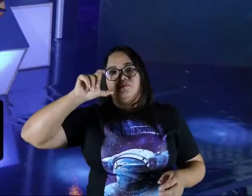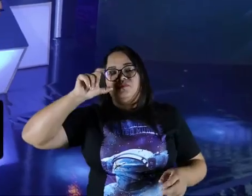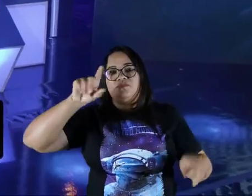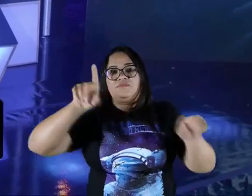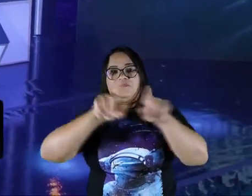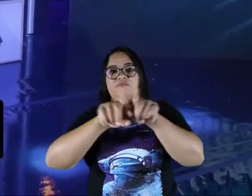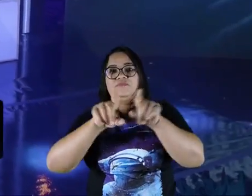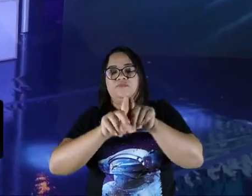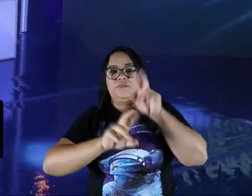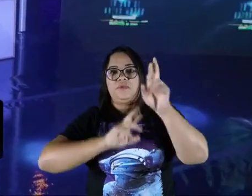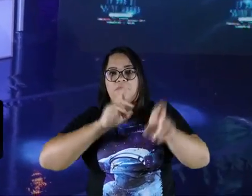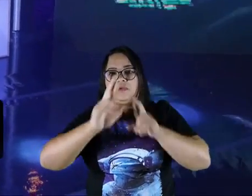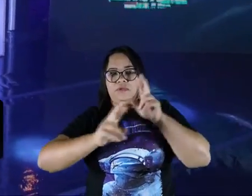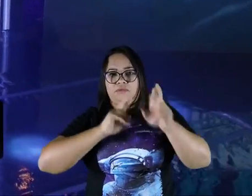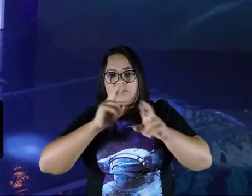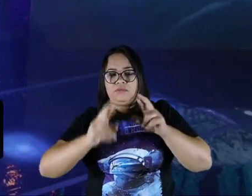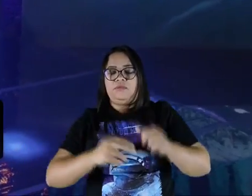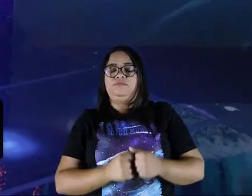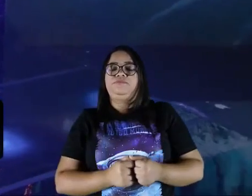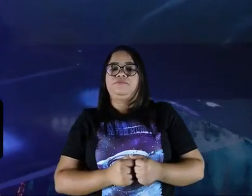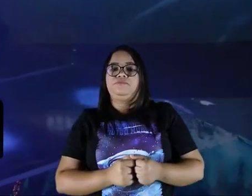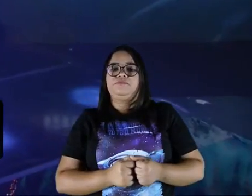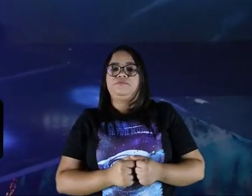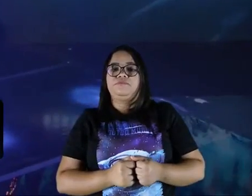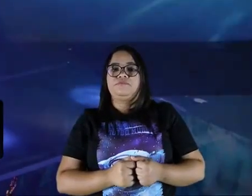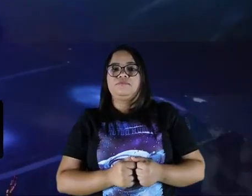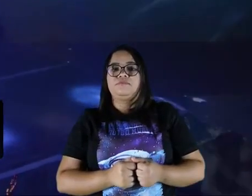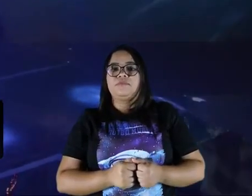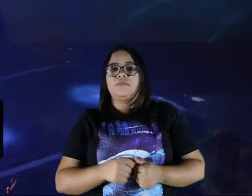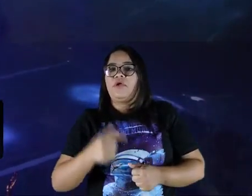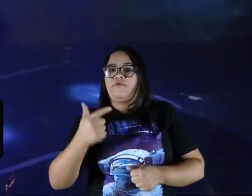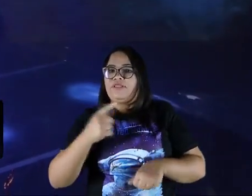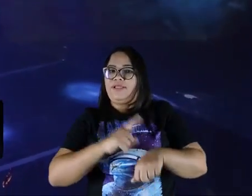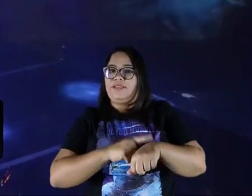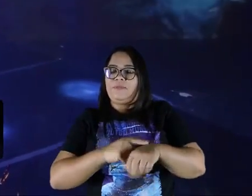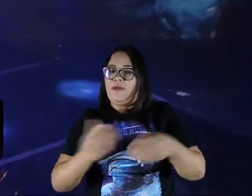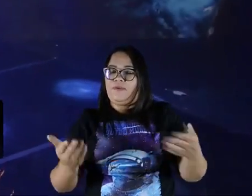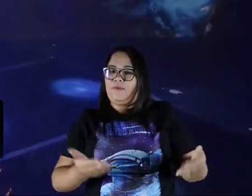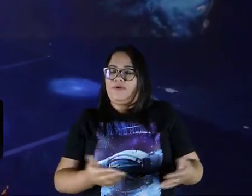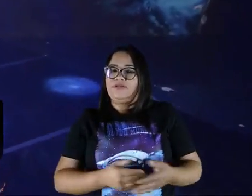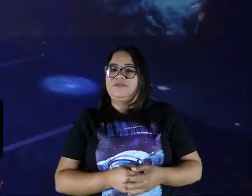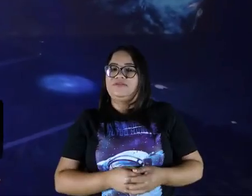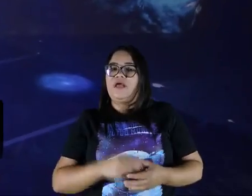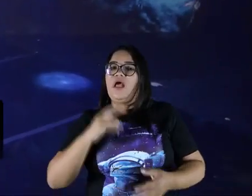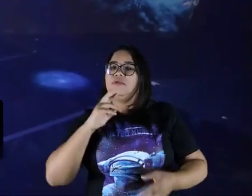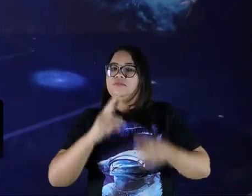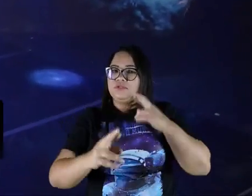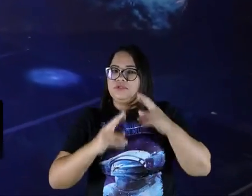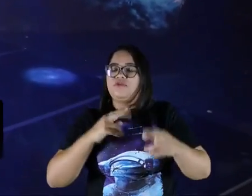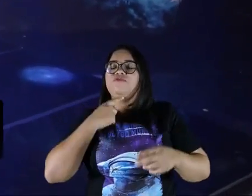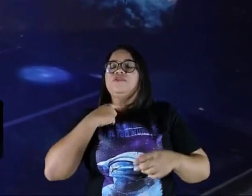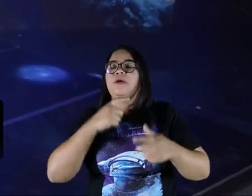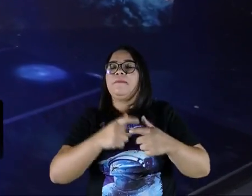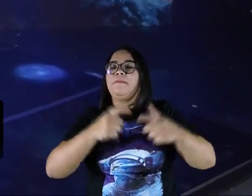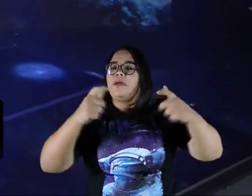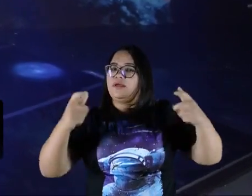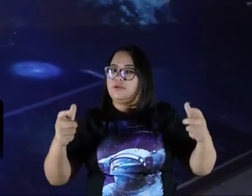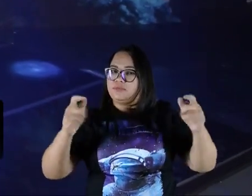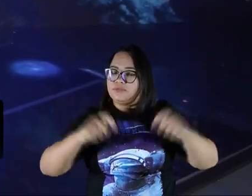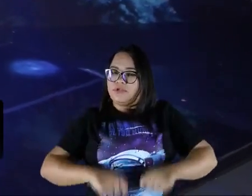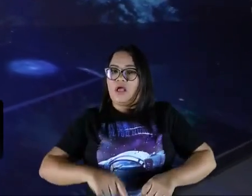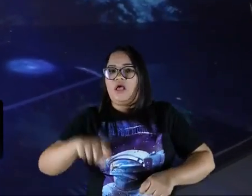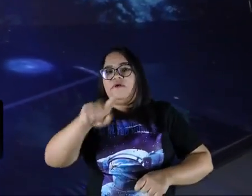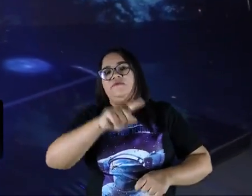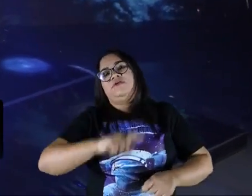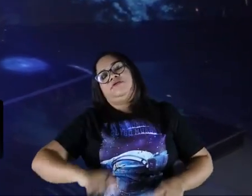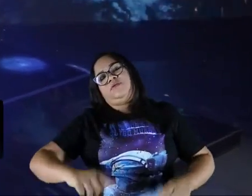gente vai responder em vídeo algumas perguntas de vocês, que não vai dar tempo de responder tudo aqui. A gente quer atender o máximo de pessoas possível. Então